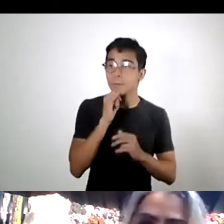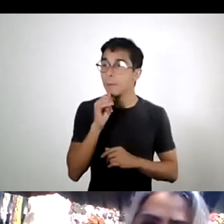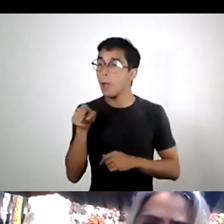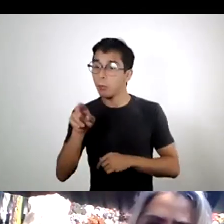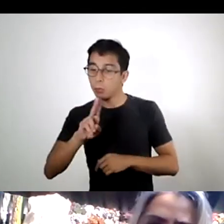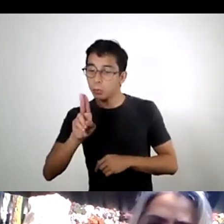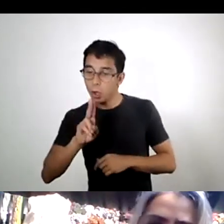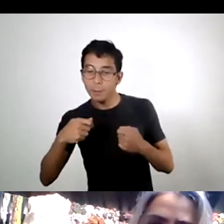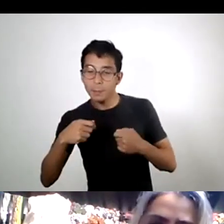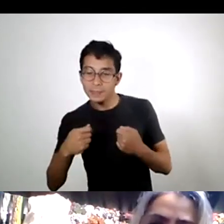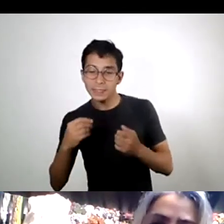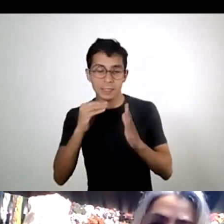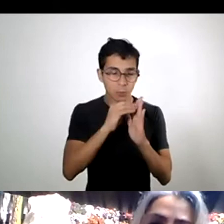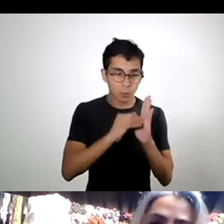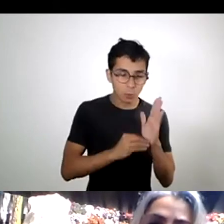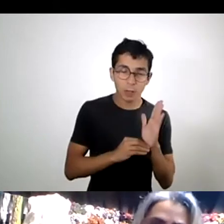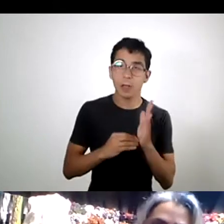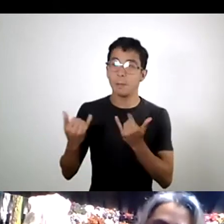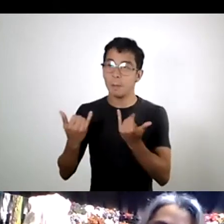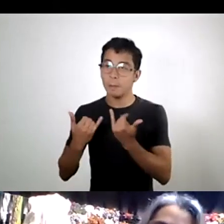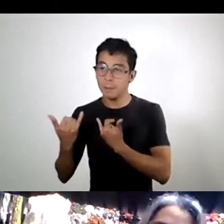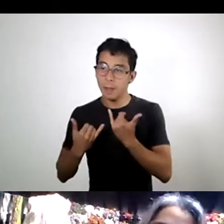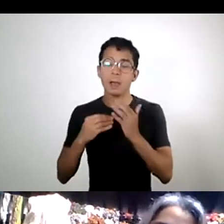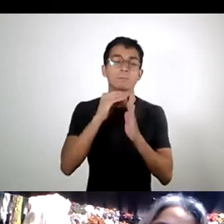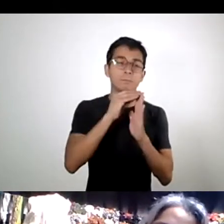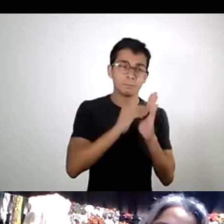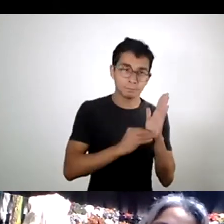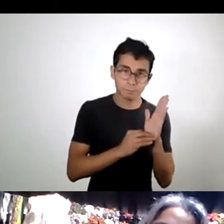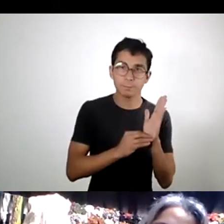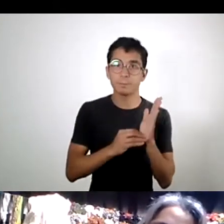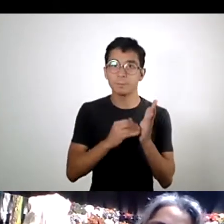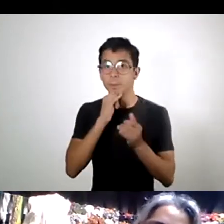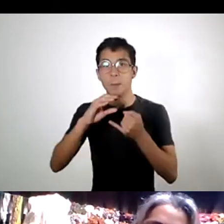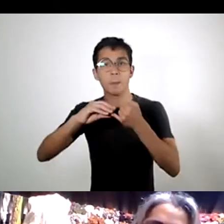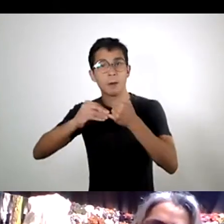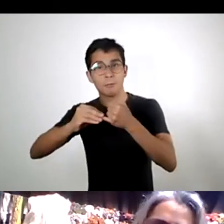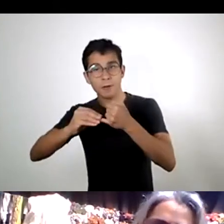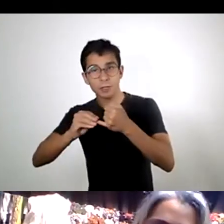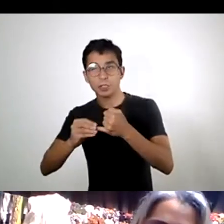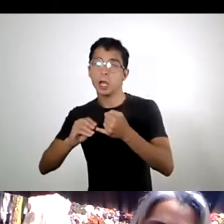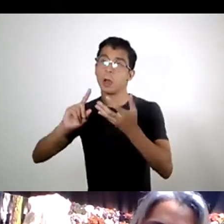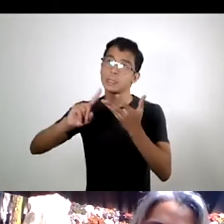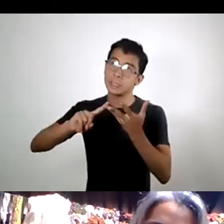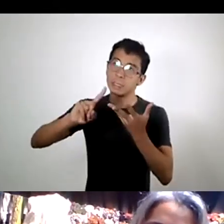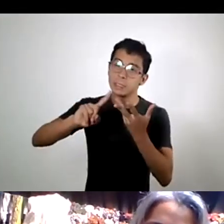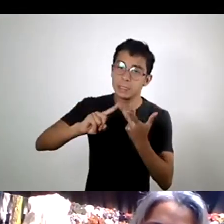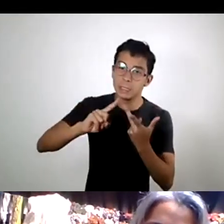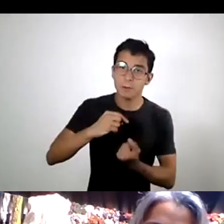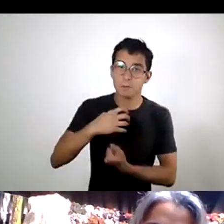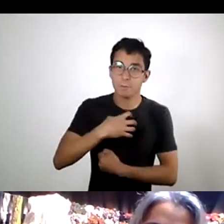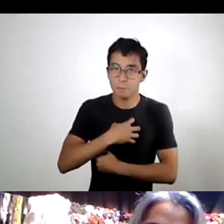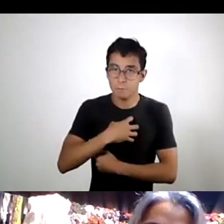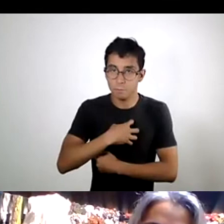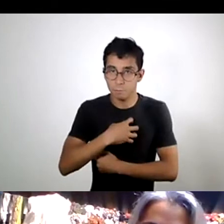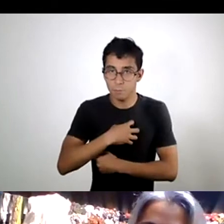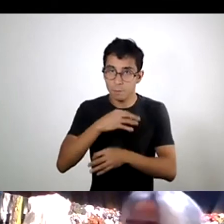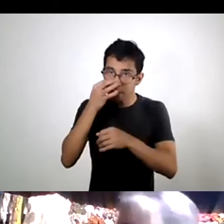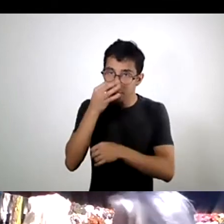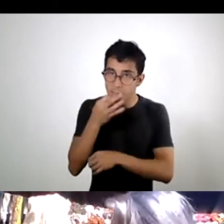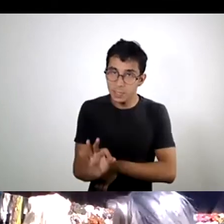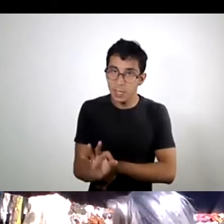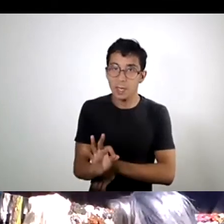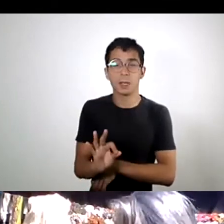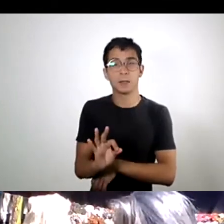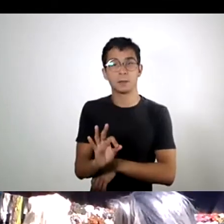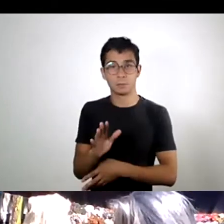assim, o carangola, o feijão tem um determinado tipo de